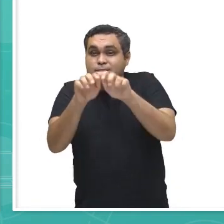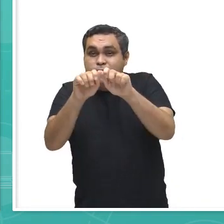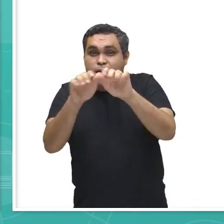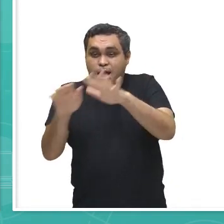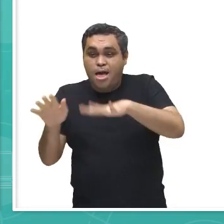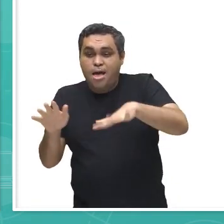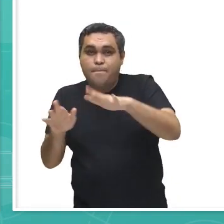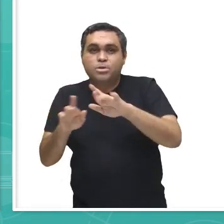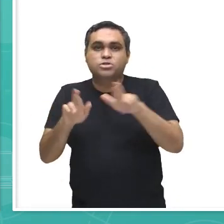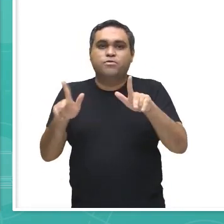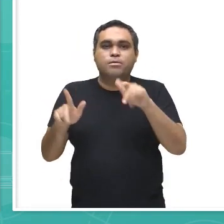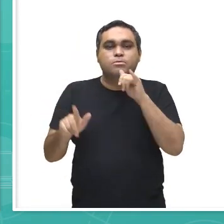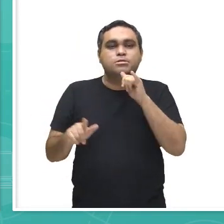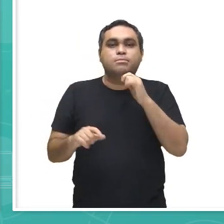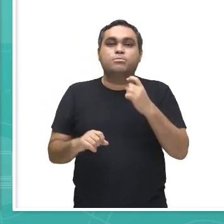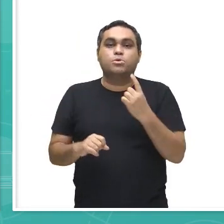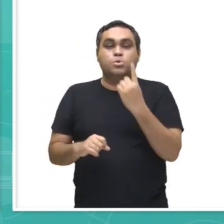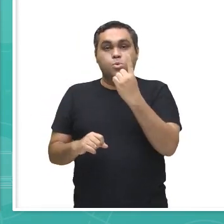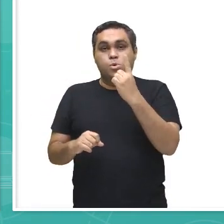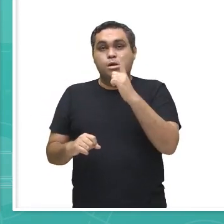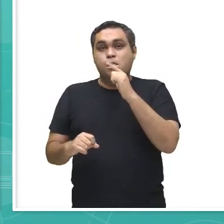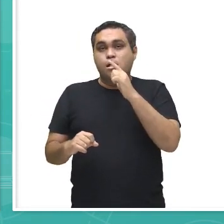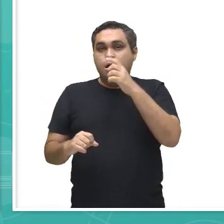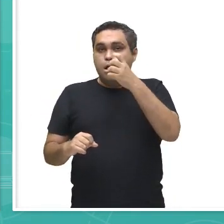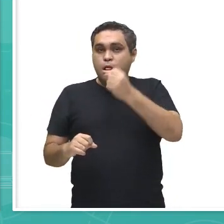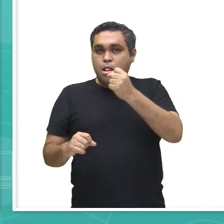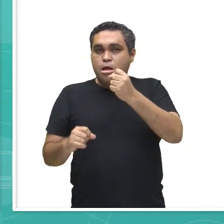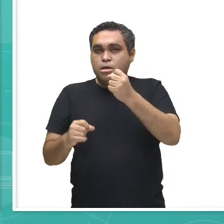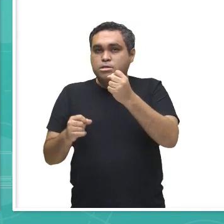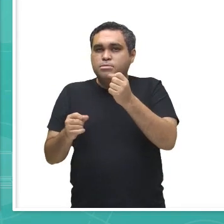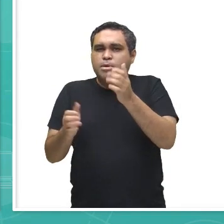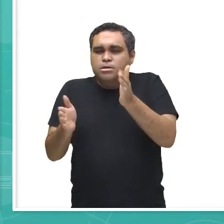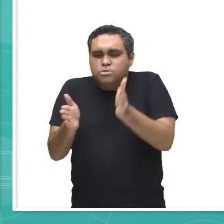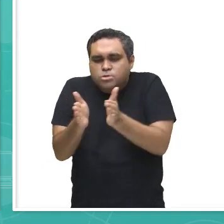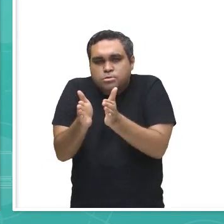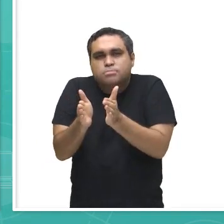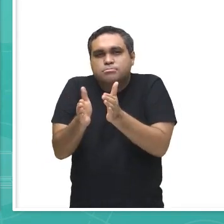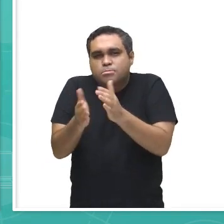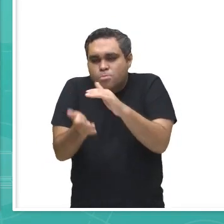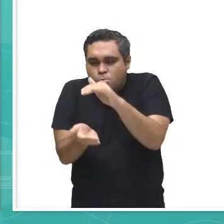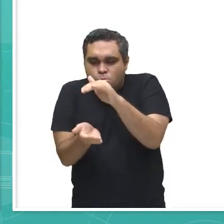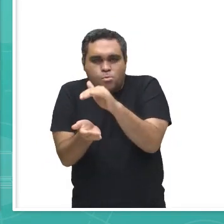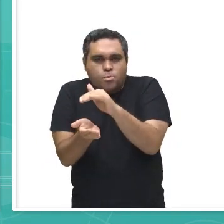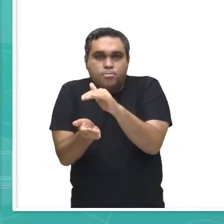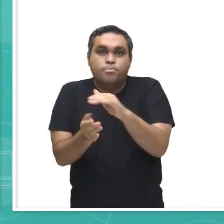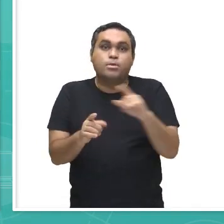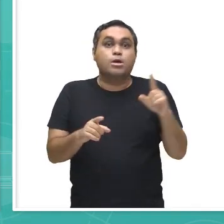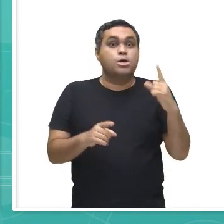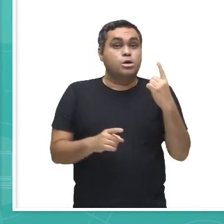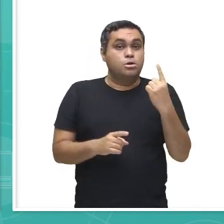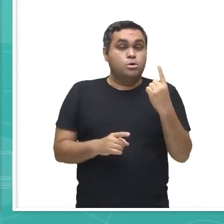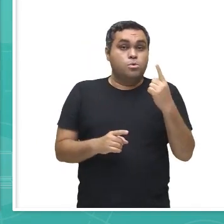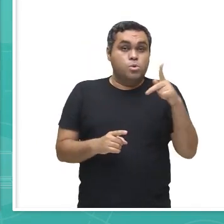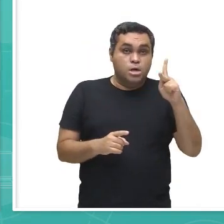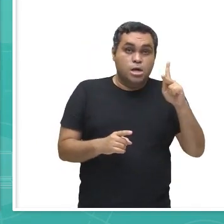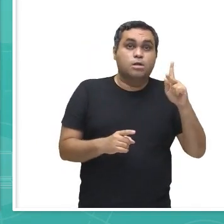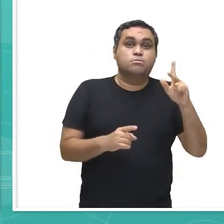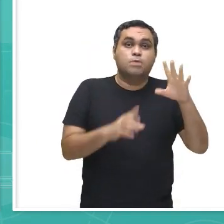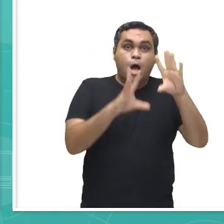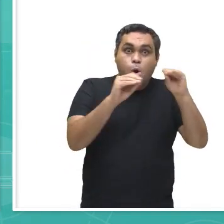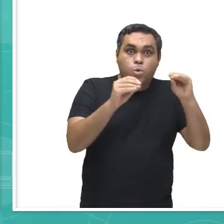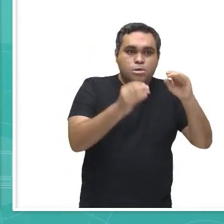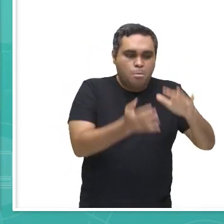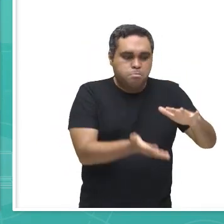diferentes. Observe que o litro de leite ocupa um espaço muito menor do que 1 quilo de algodão. Então, nós temos volumes